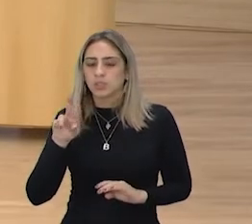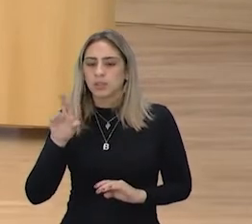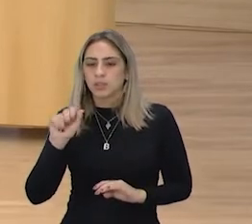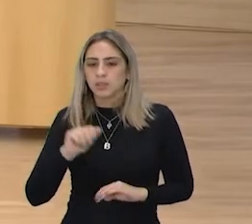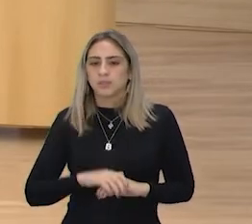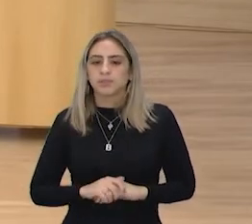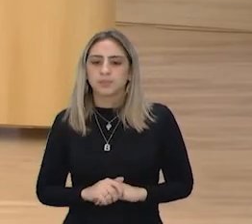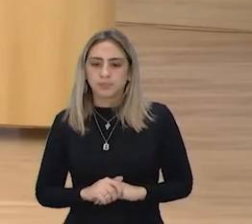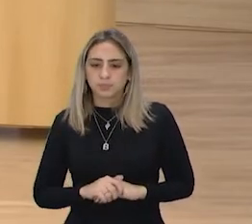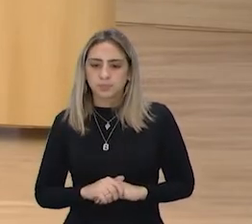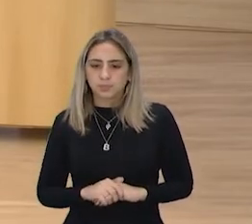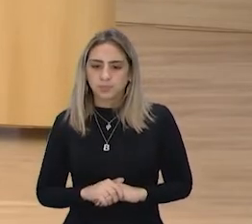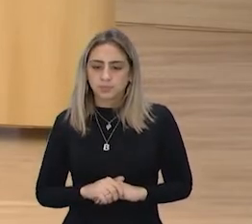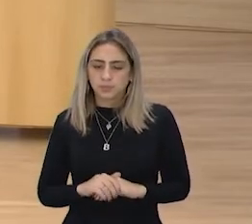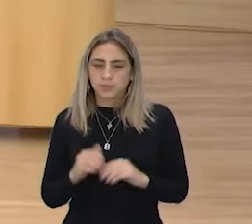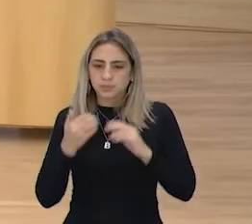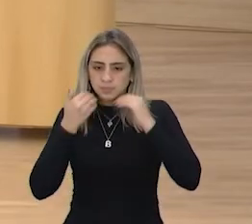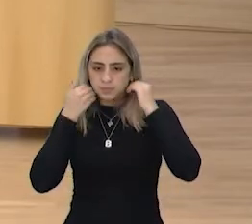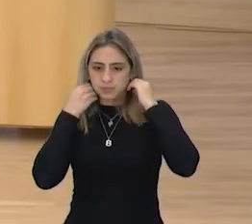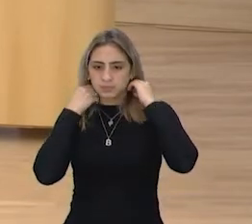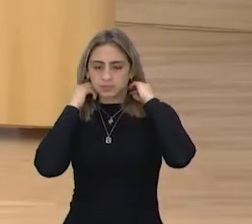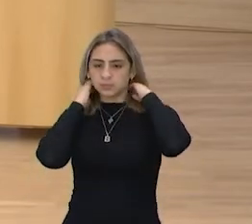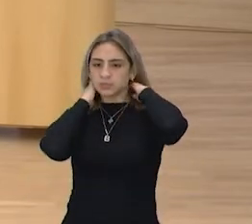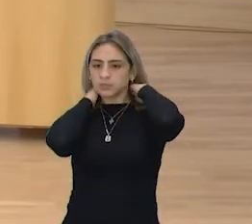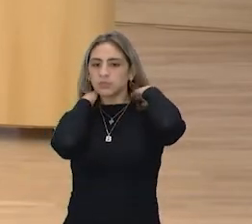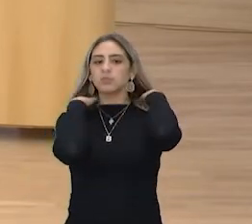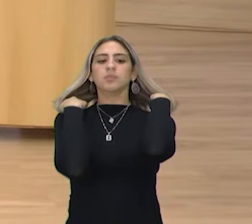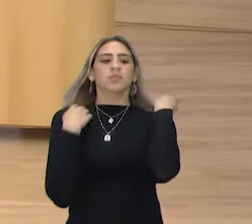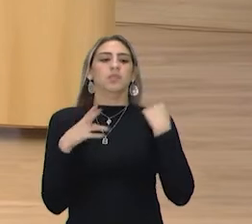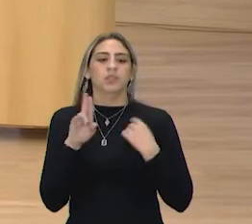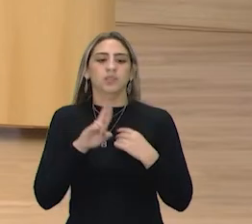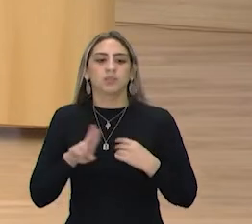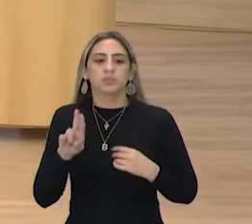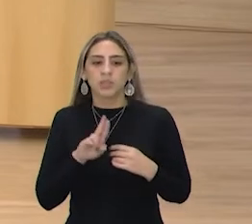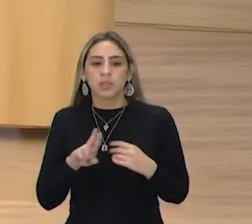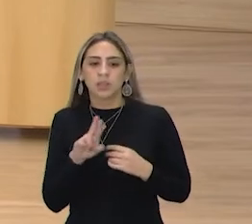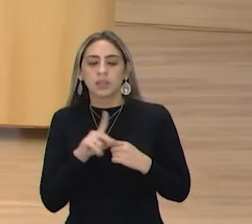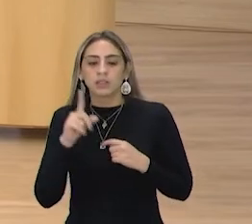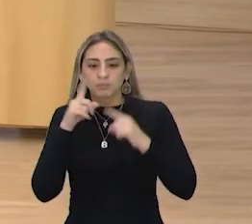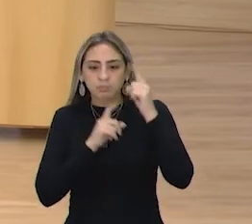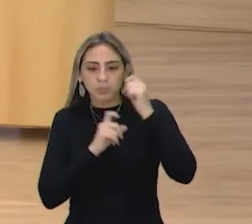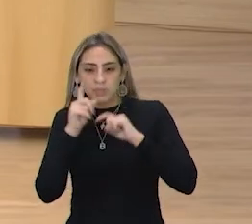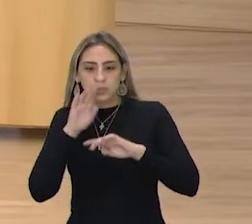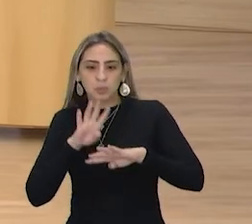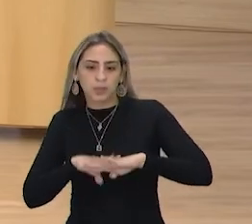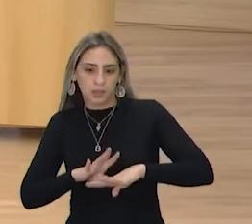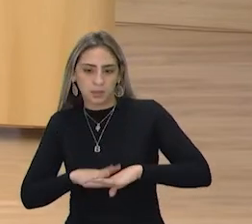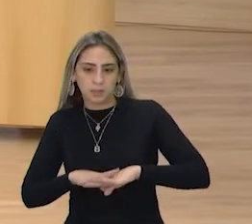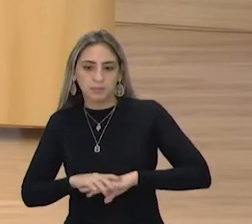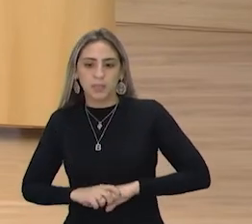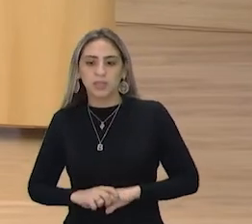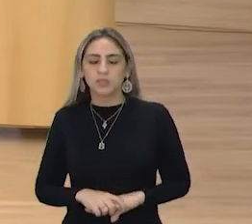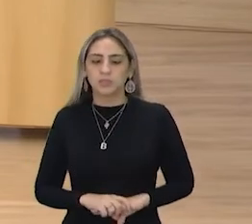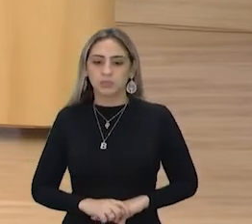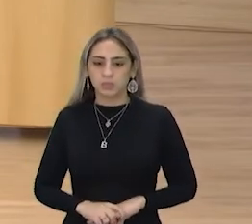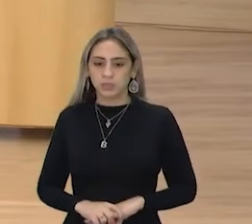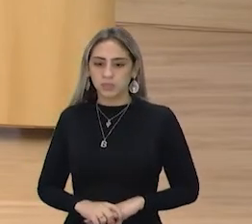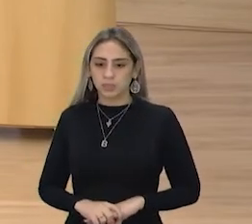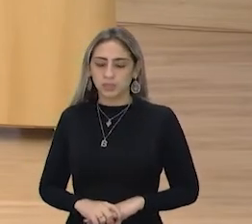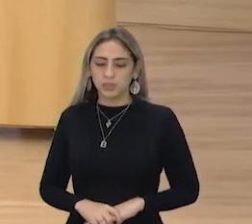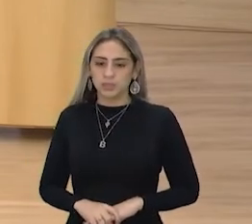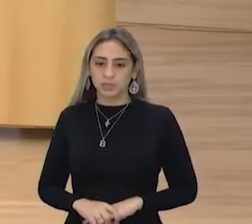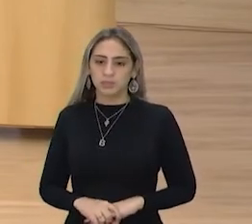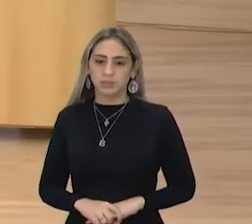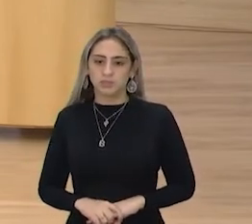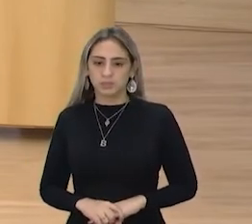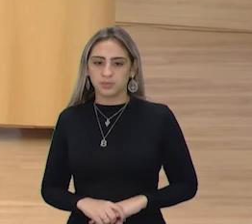Lá no GeoGebra a gente vai utilizar a expressão algébrica, tá bom? Vou tirar aqui, vou dar um ESC